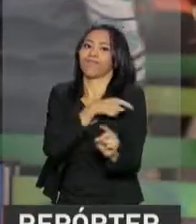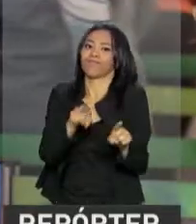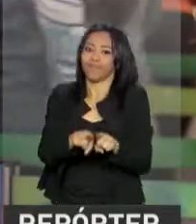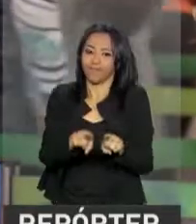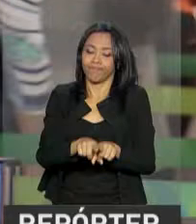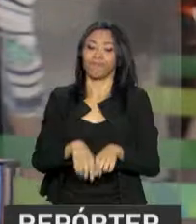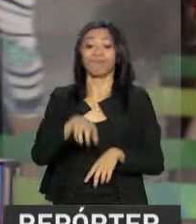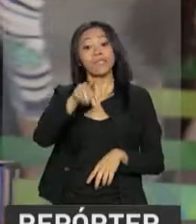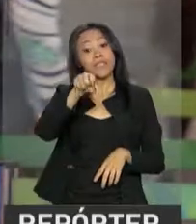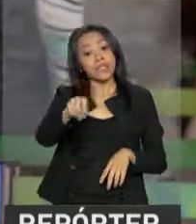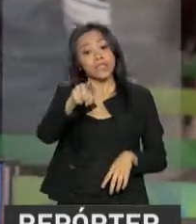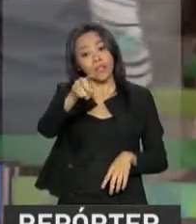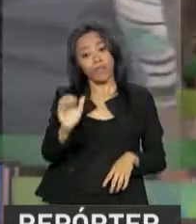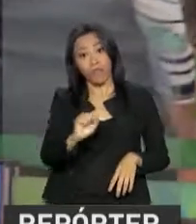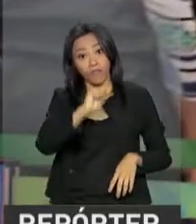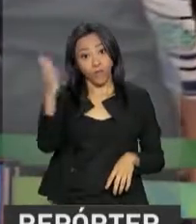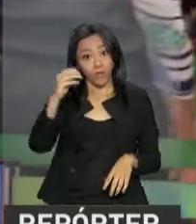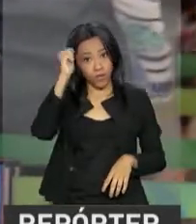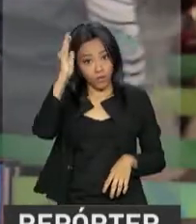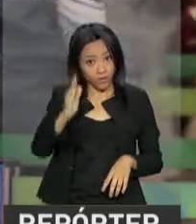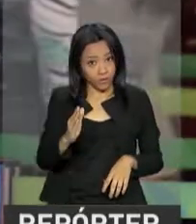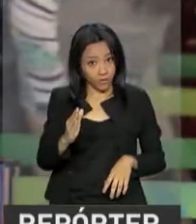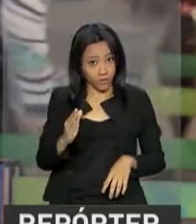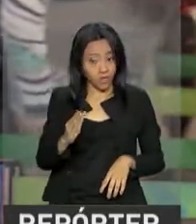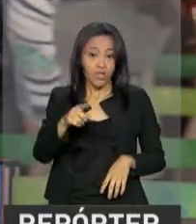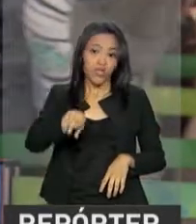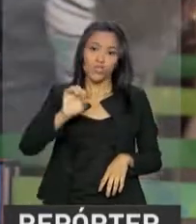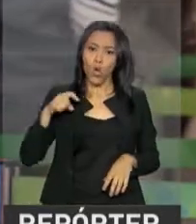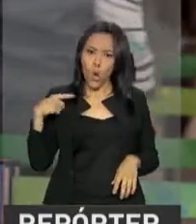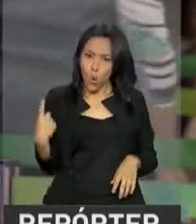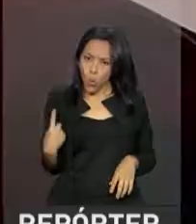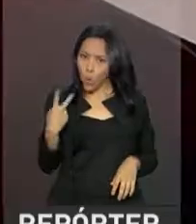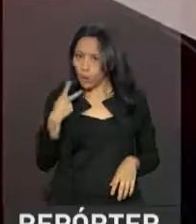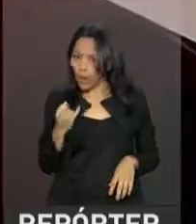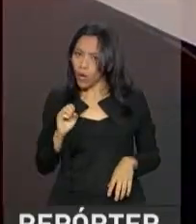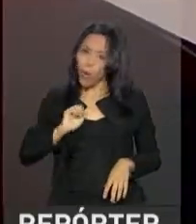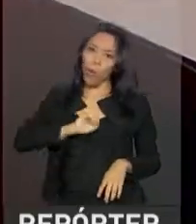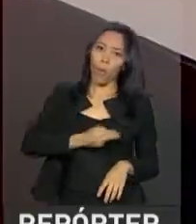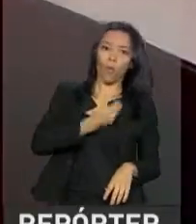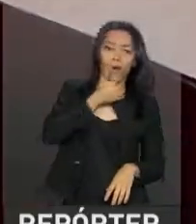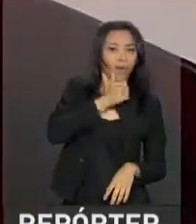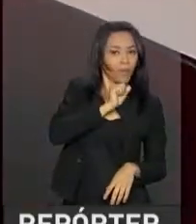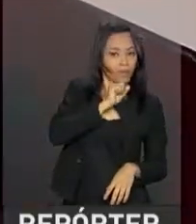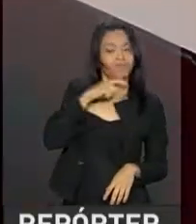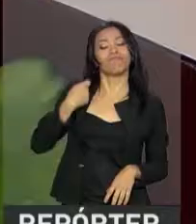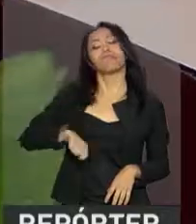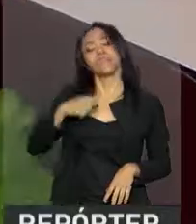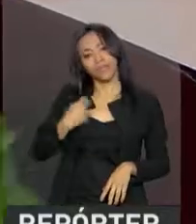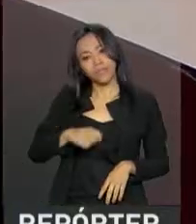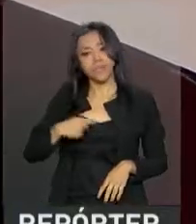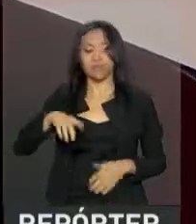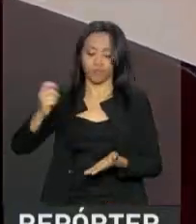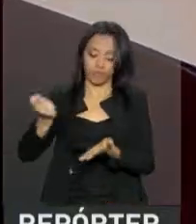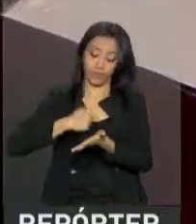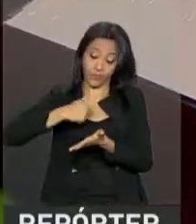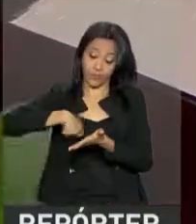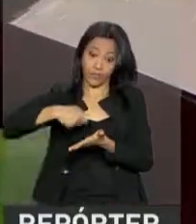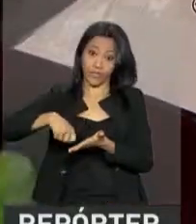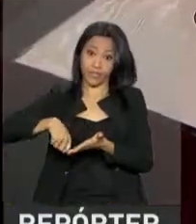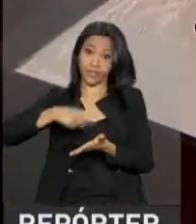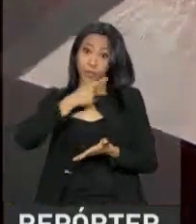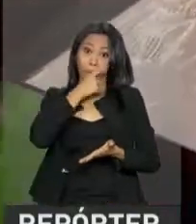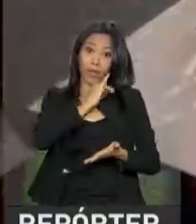menor estiver indo para o exterior acompanhado somente de um dos pais é necessária autorização por escrito do outro